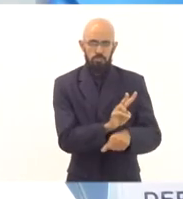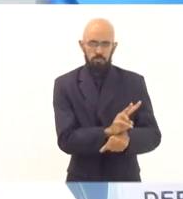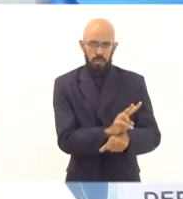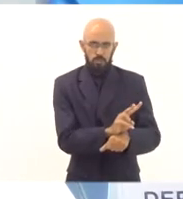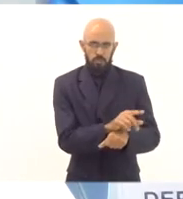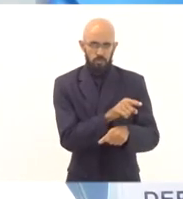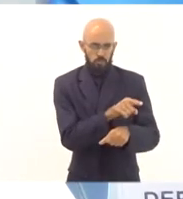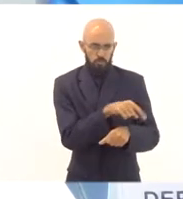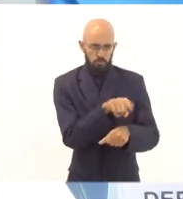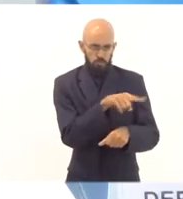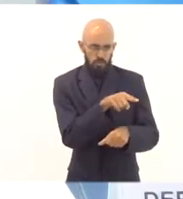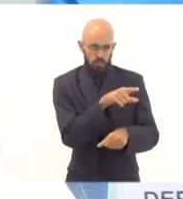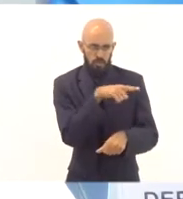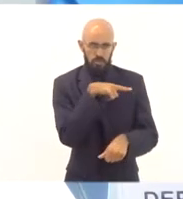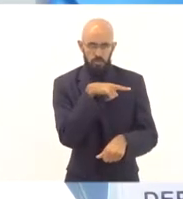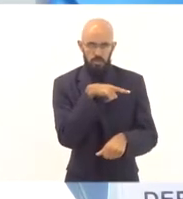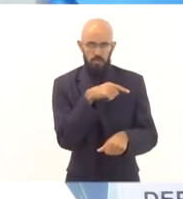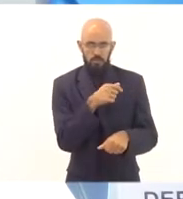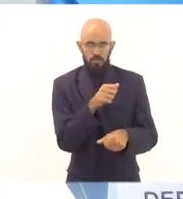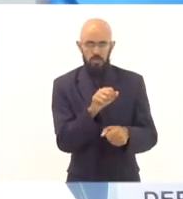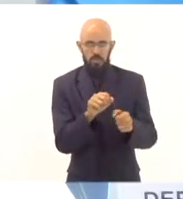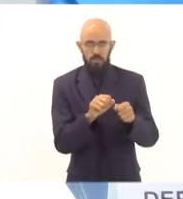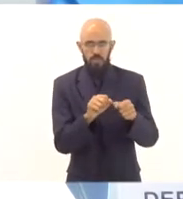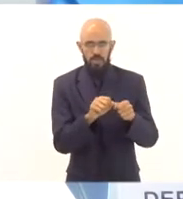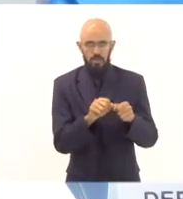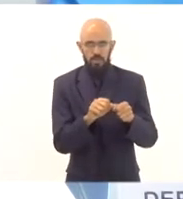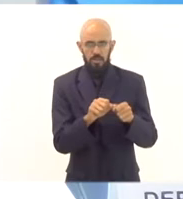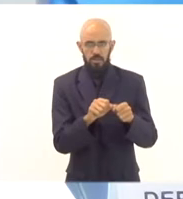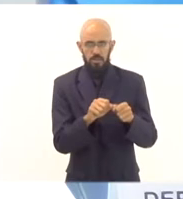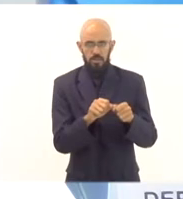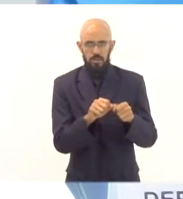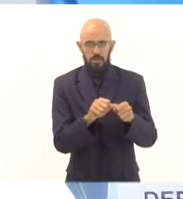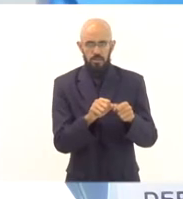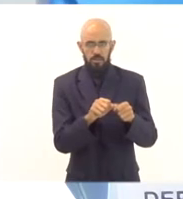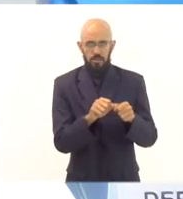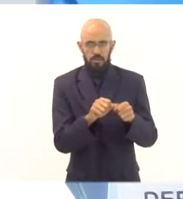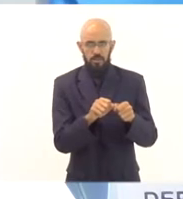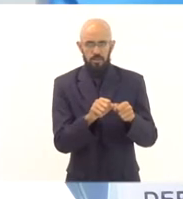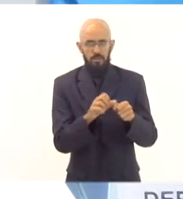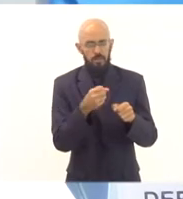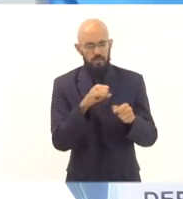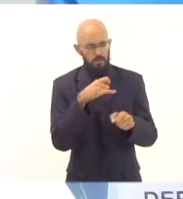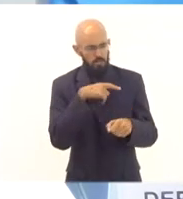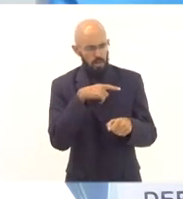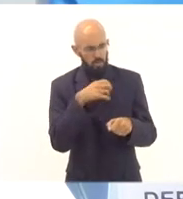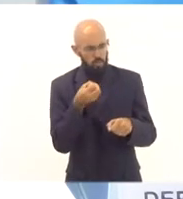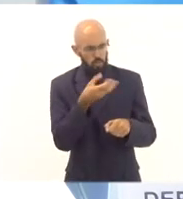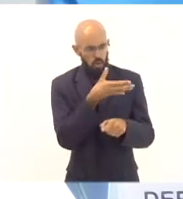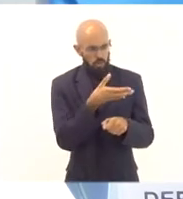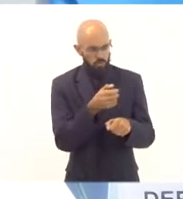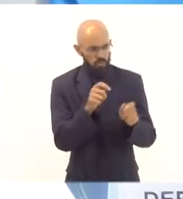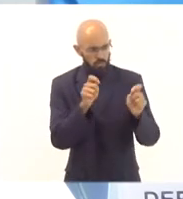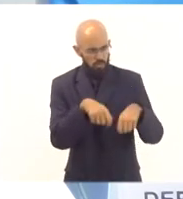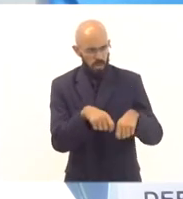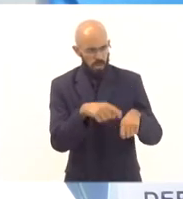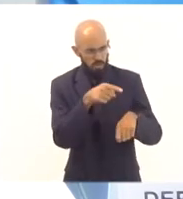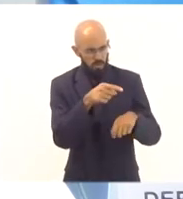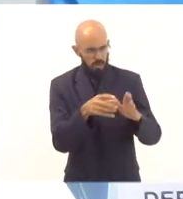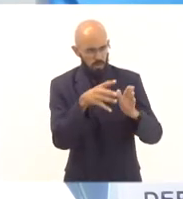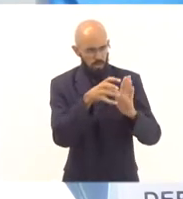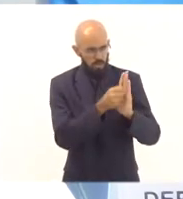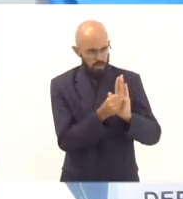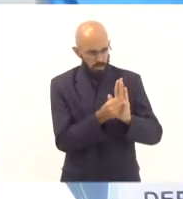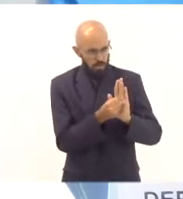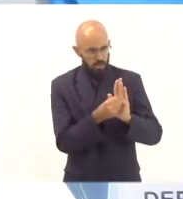empréstimos que vocês têm efetuado se tem aí novos beneficiários se a perspectiva para novos beneficiários